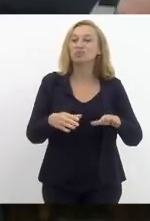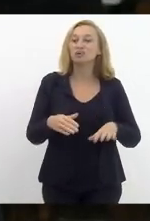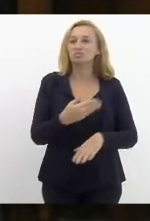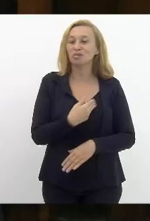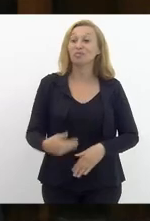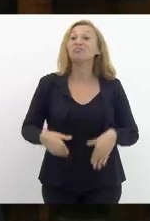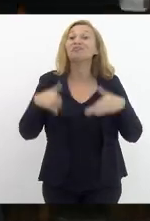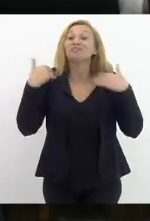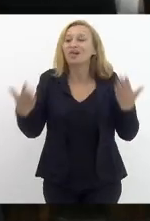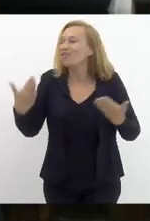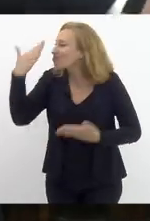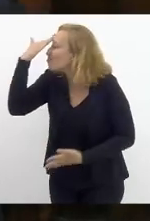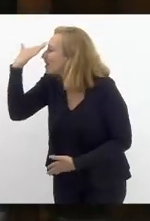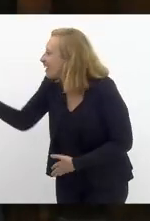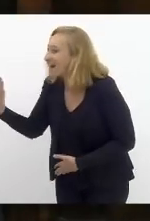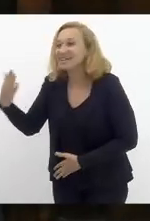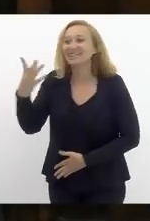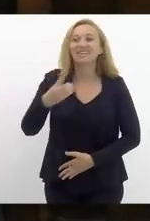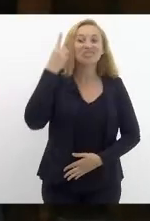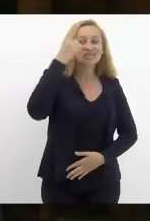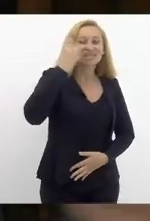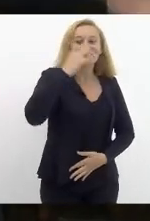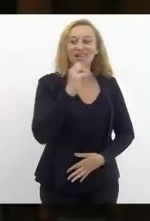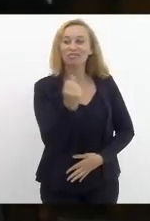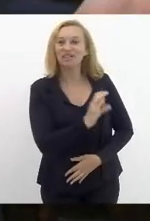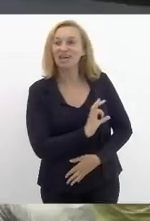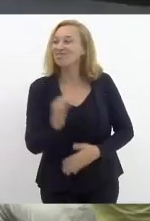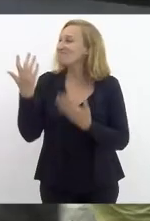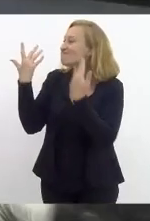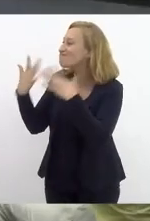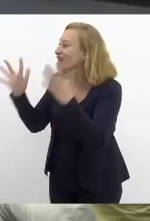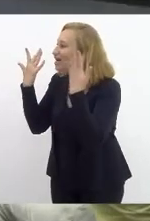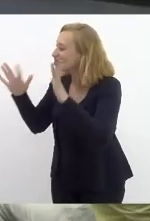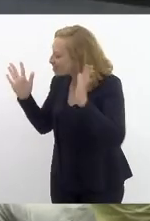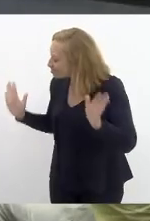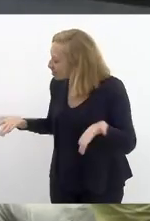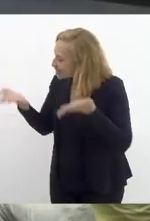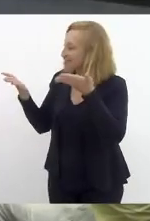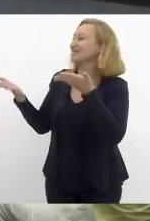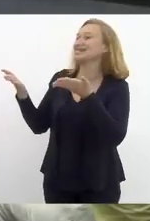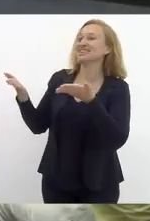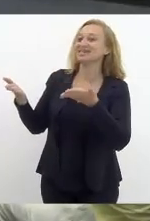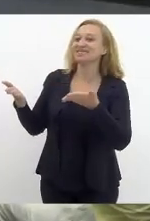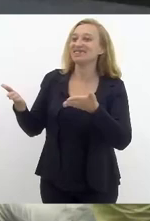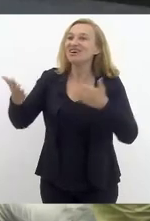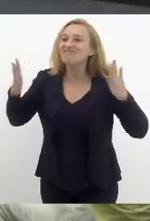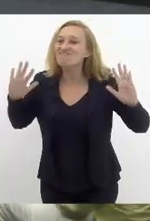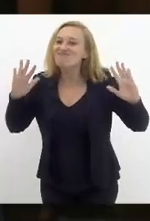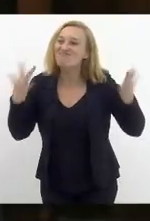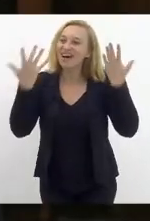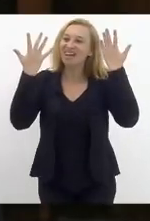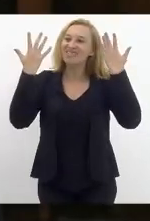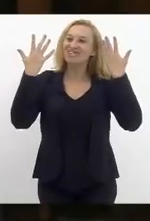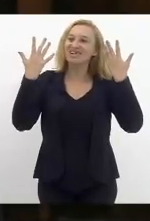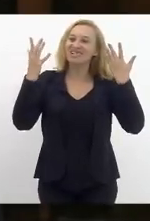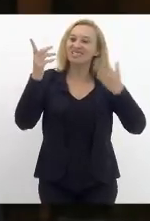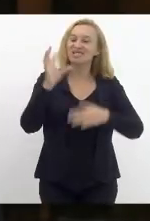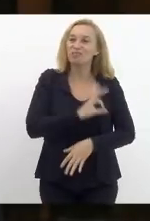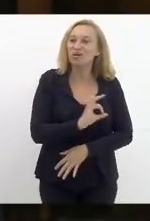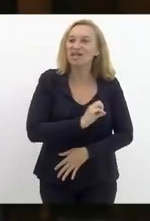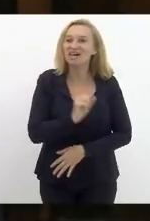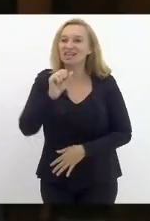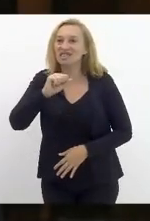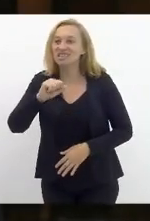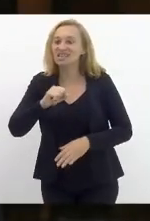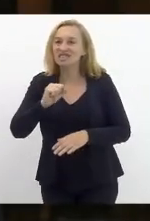Então, obrigado, deputada Marta Rocha, parabéns pela iniciativa, salve a Polícia Civil, salve todos